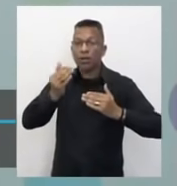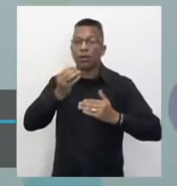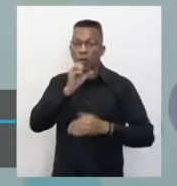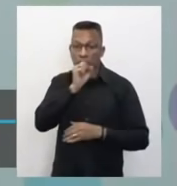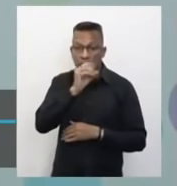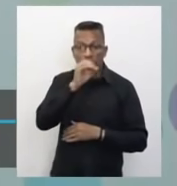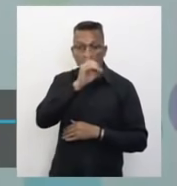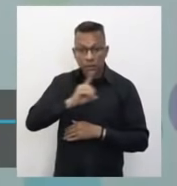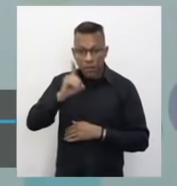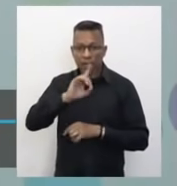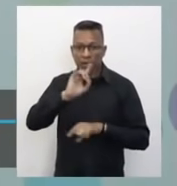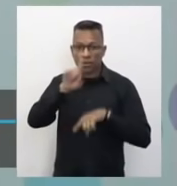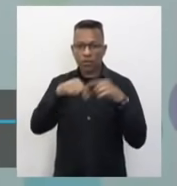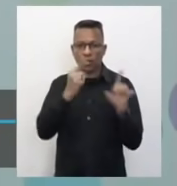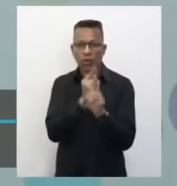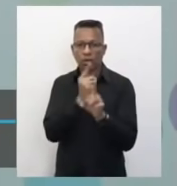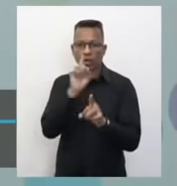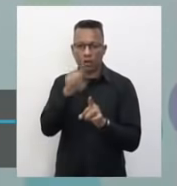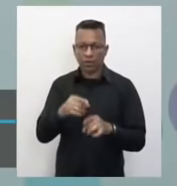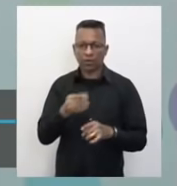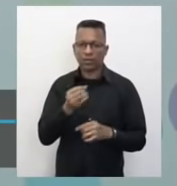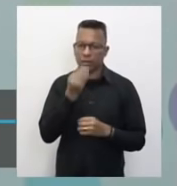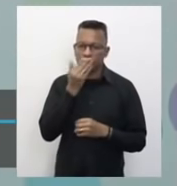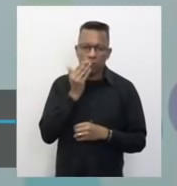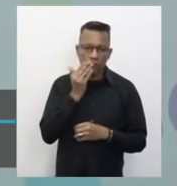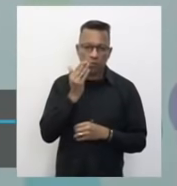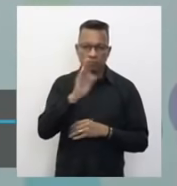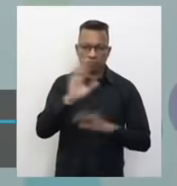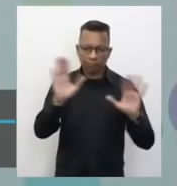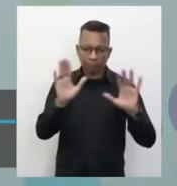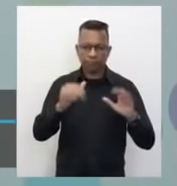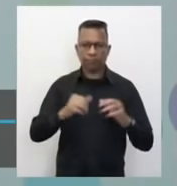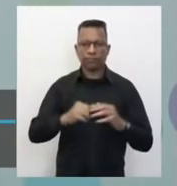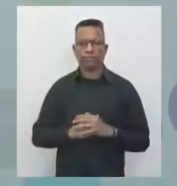semana e a gente se vê em breve, viu? Um beijo!